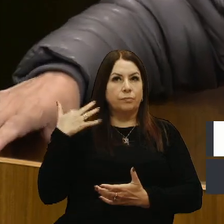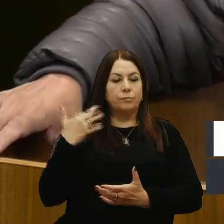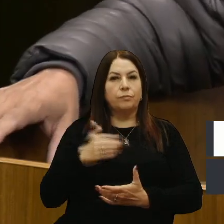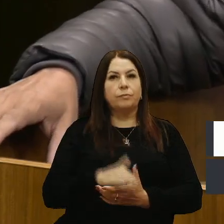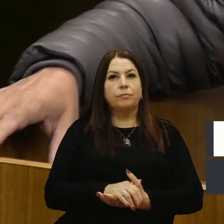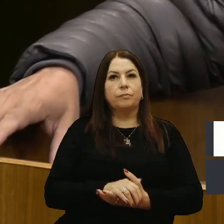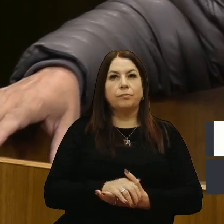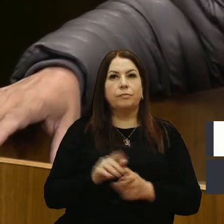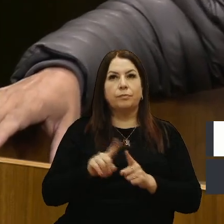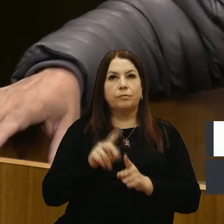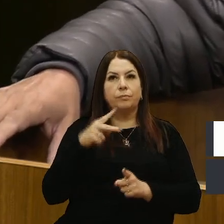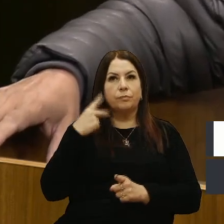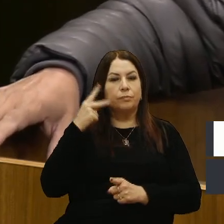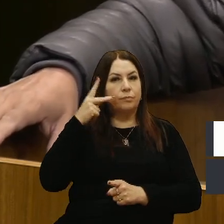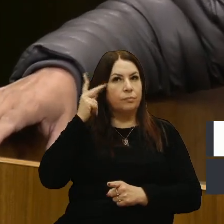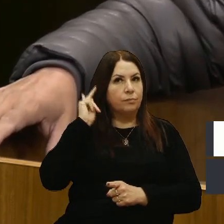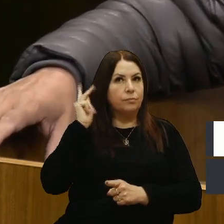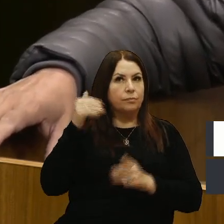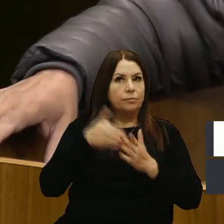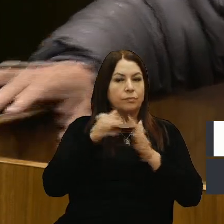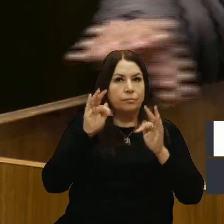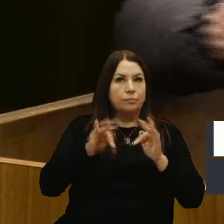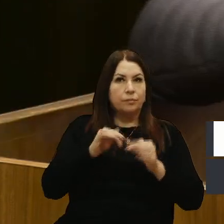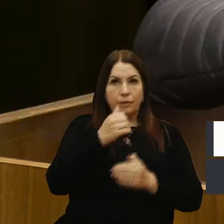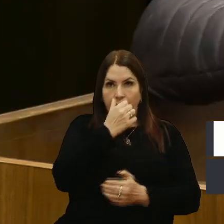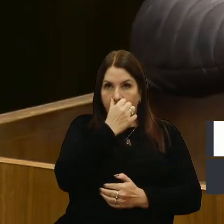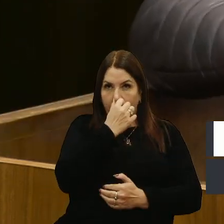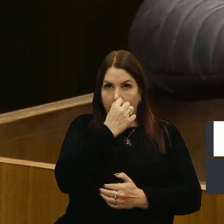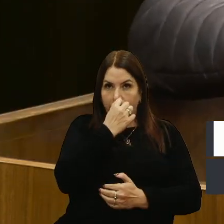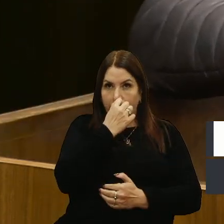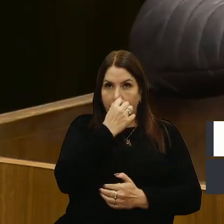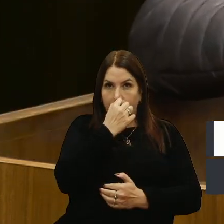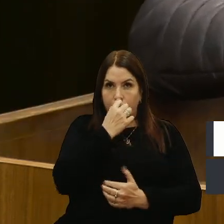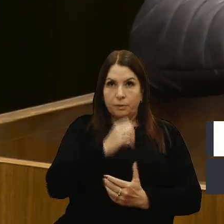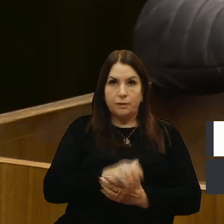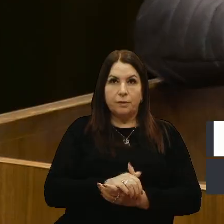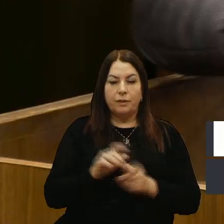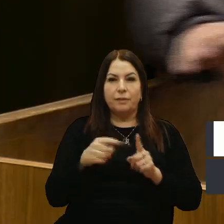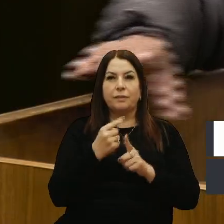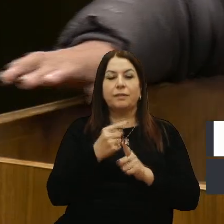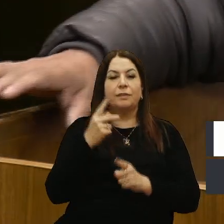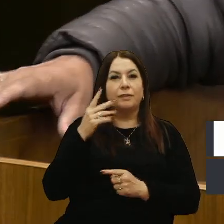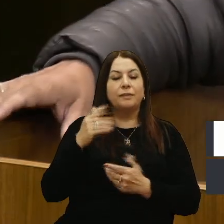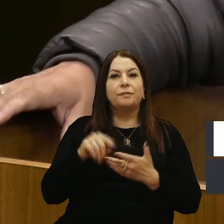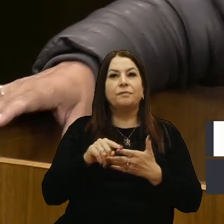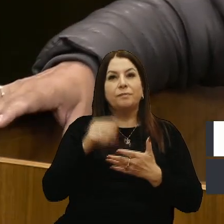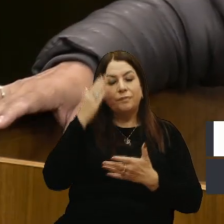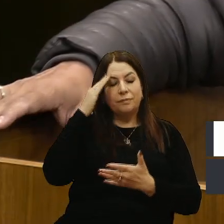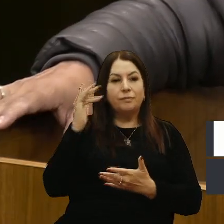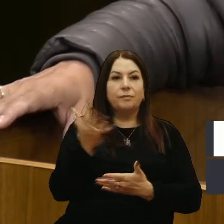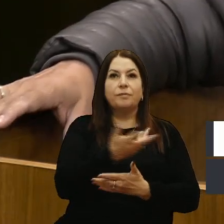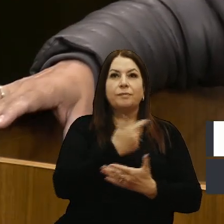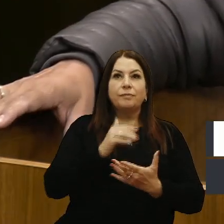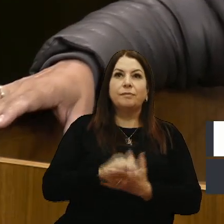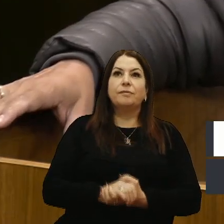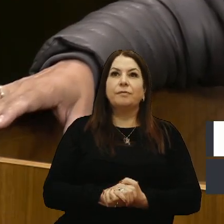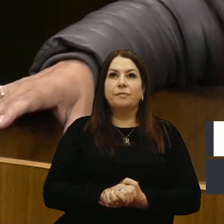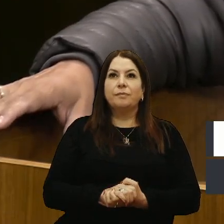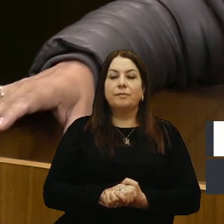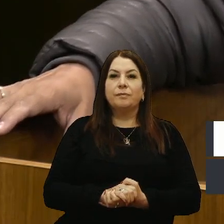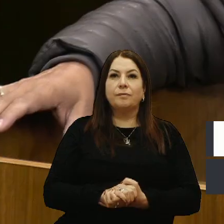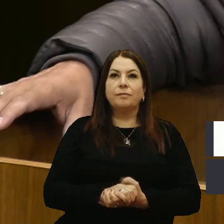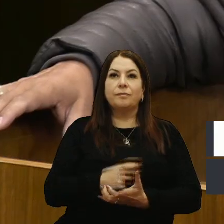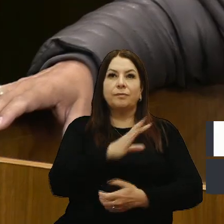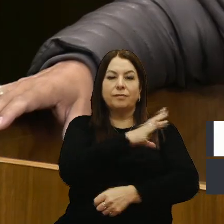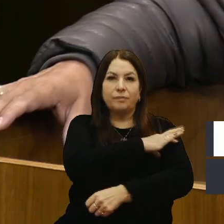e também o vereador Iago, que ficou até o final aqui. Muito obrigado a todos. Quero... Capitão